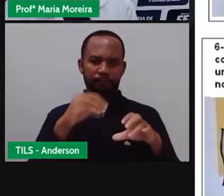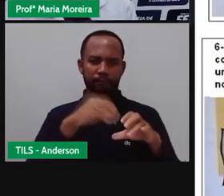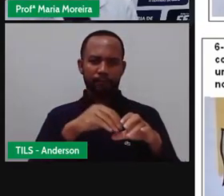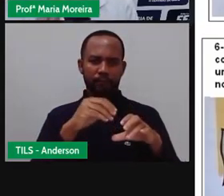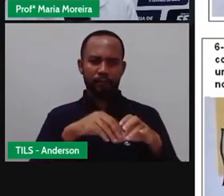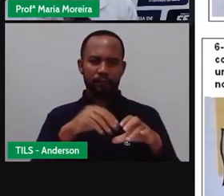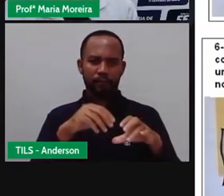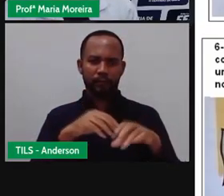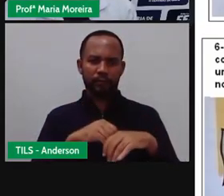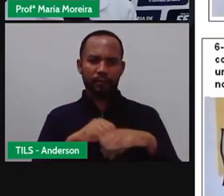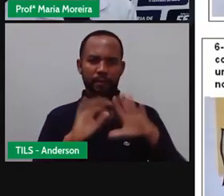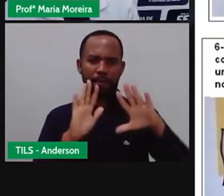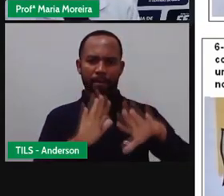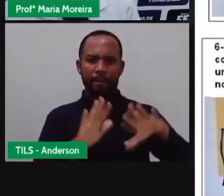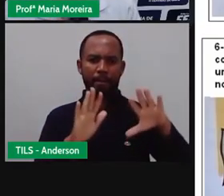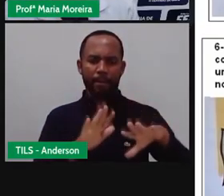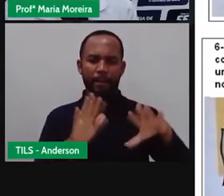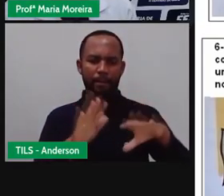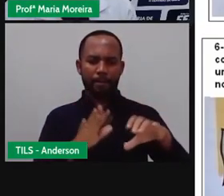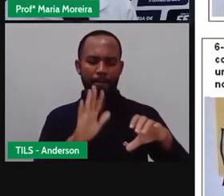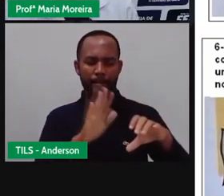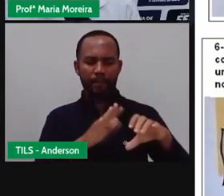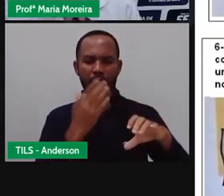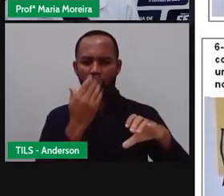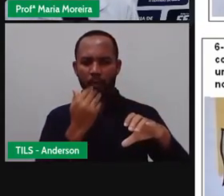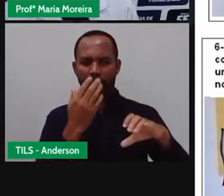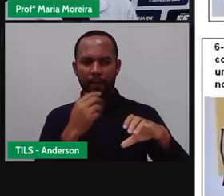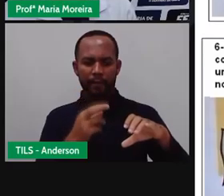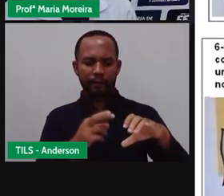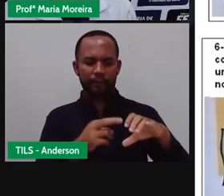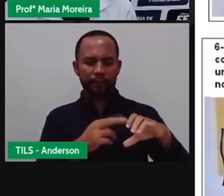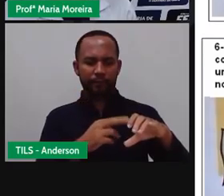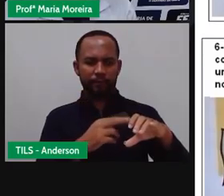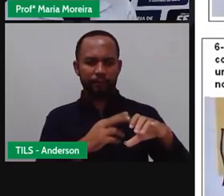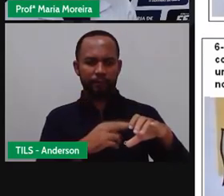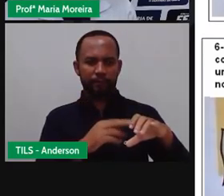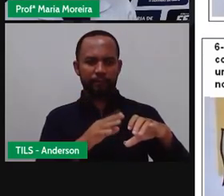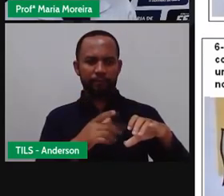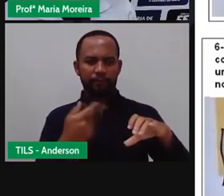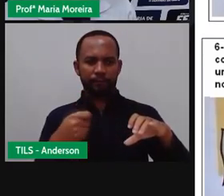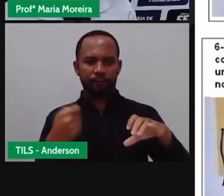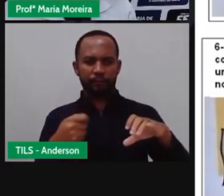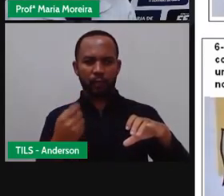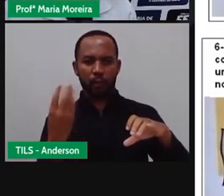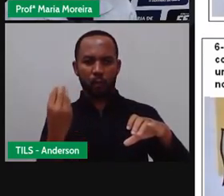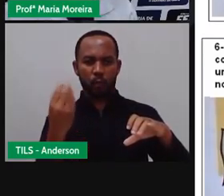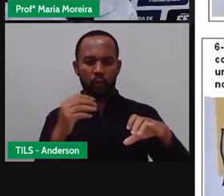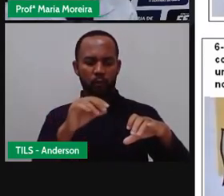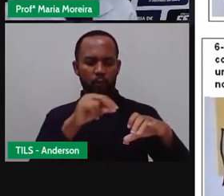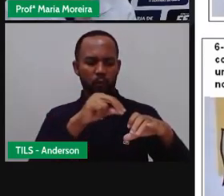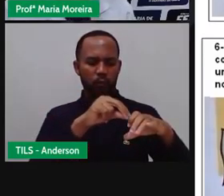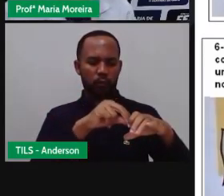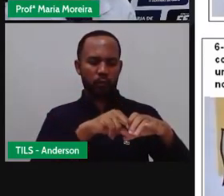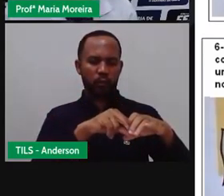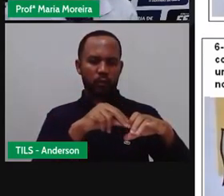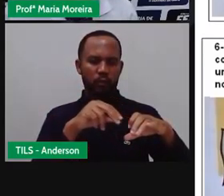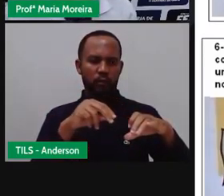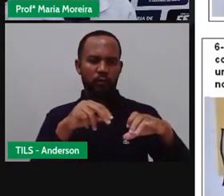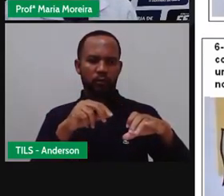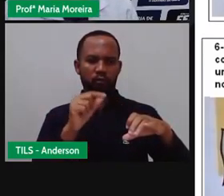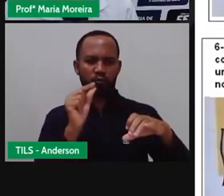Ó, precisam se alimentar, elas vão começar a consumir isso aí. Não precisa colocar muito, você chega lá no tubinho, né, no